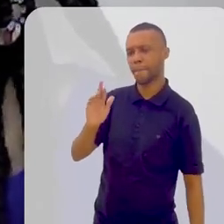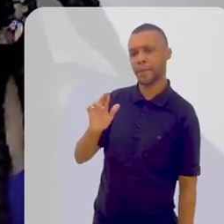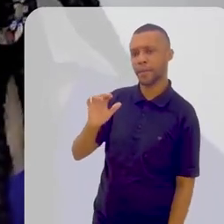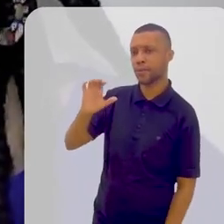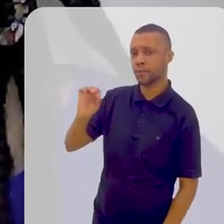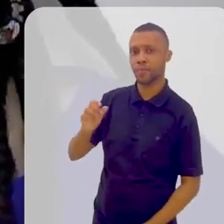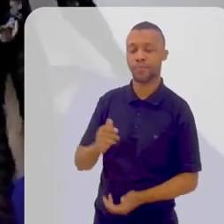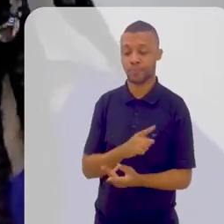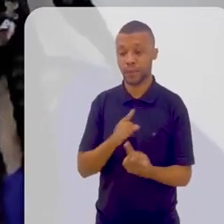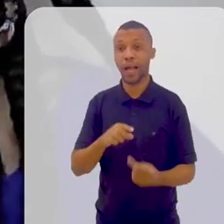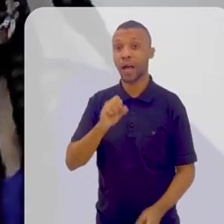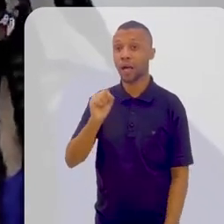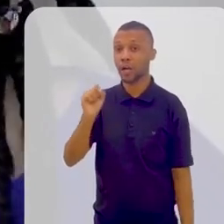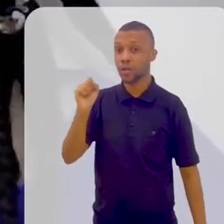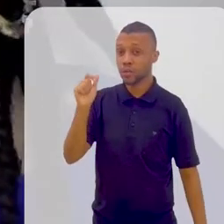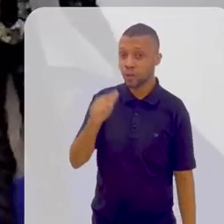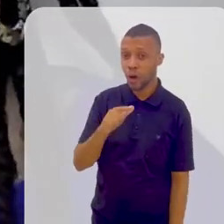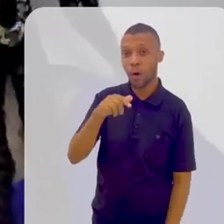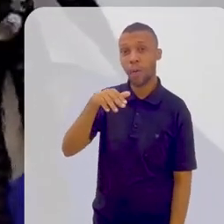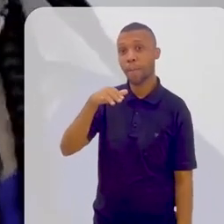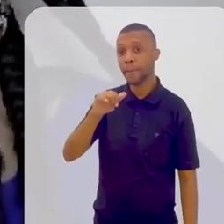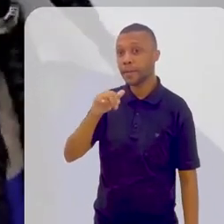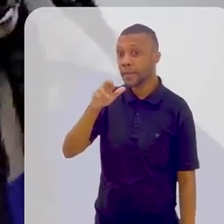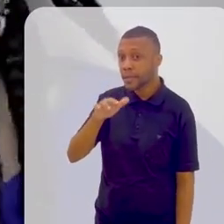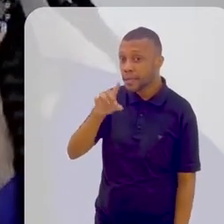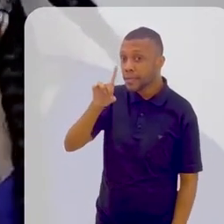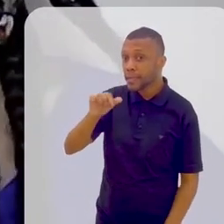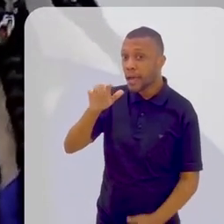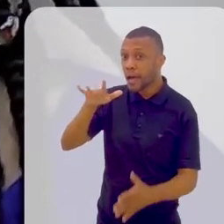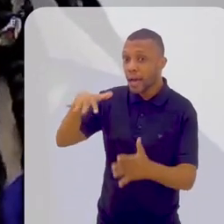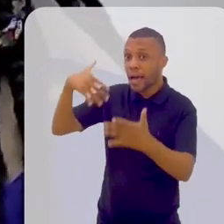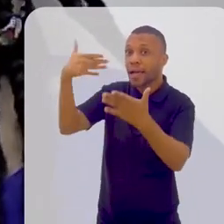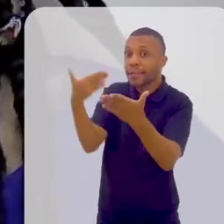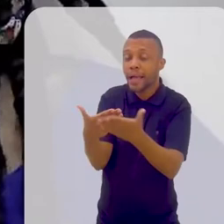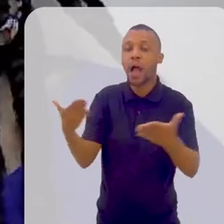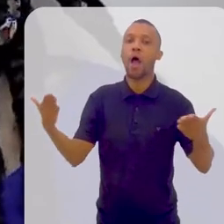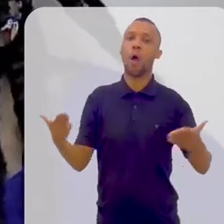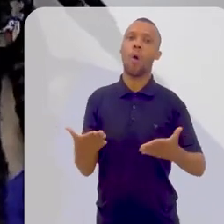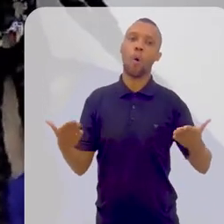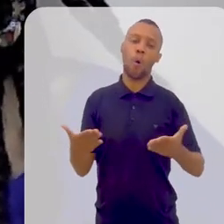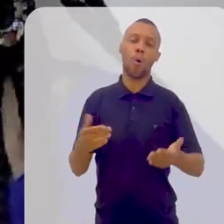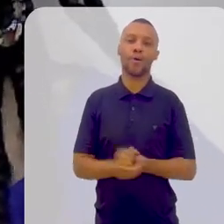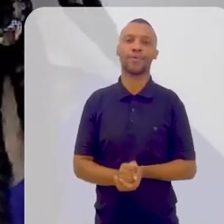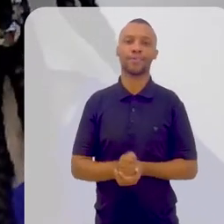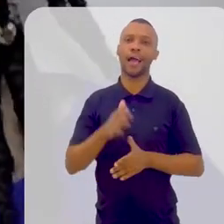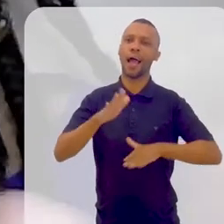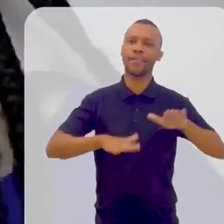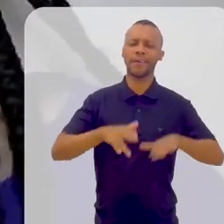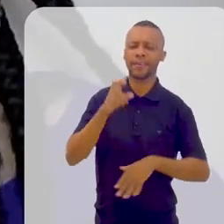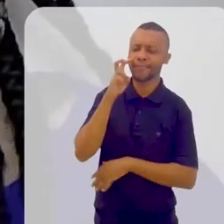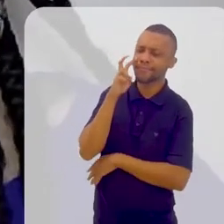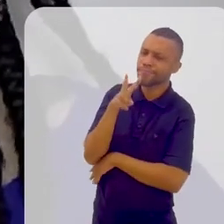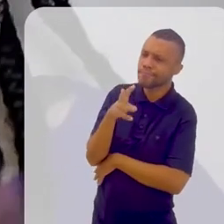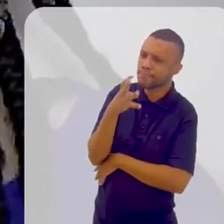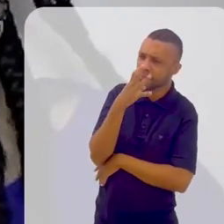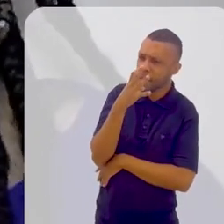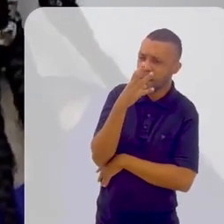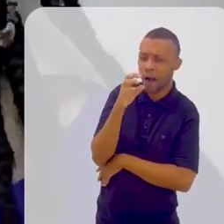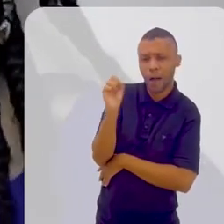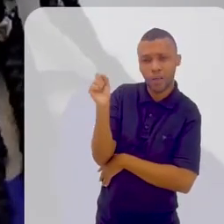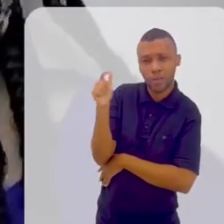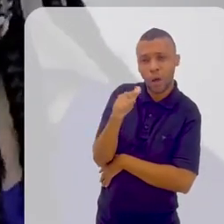Fabrício. A Sol Miranda, eu aprendo com a Sol Miranda até hoje. Às vezes eu pego